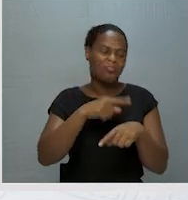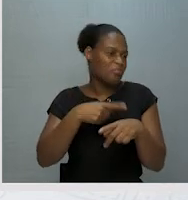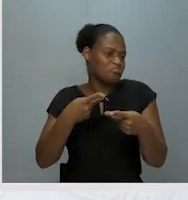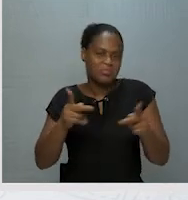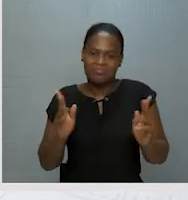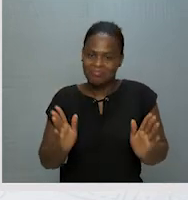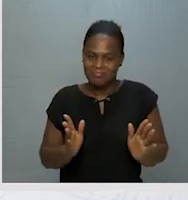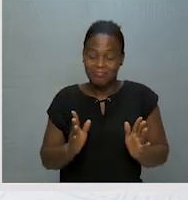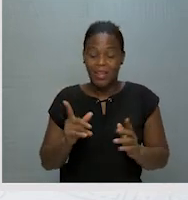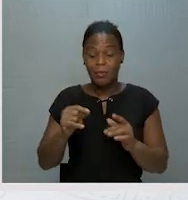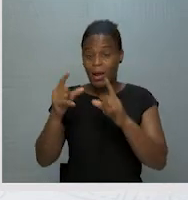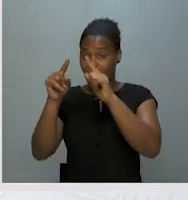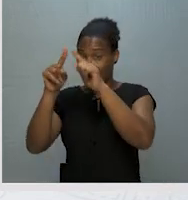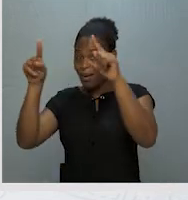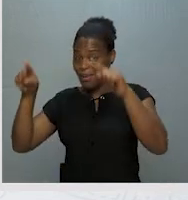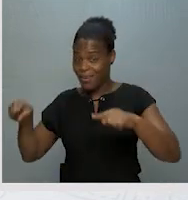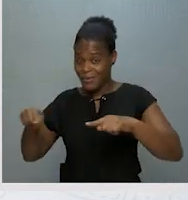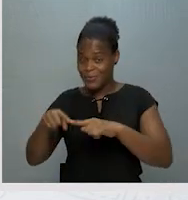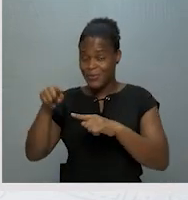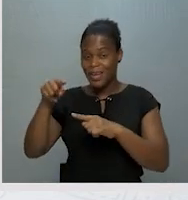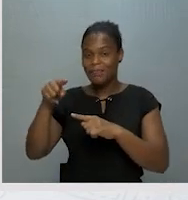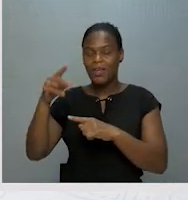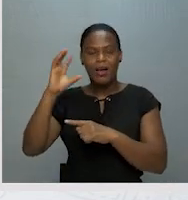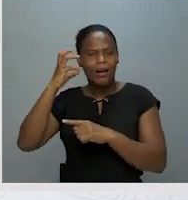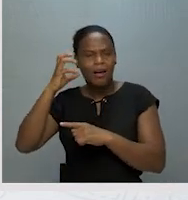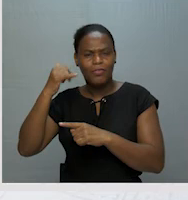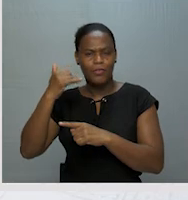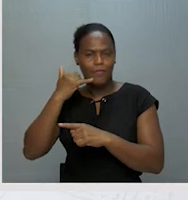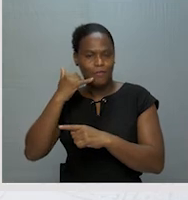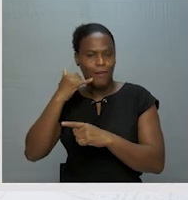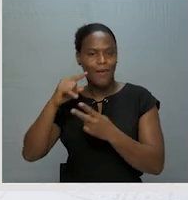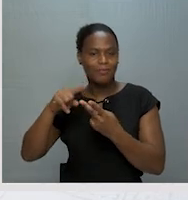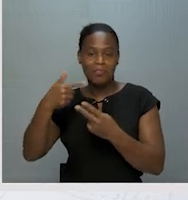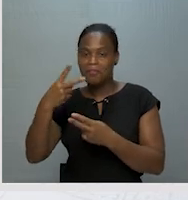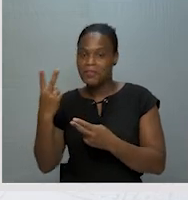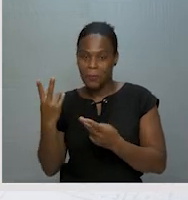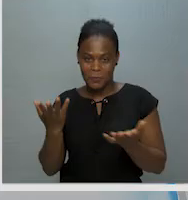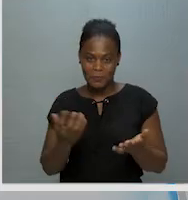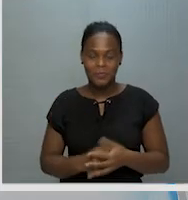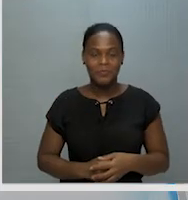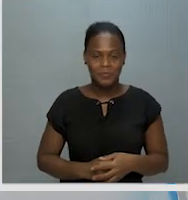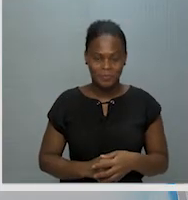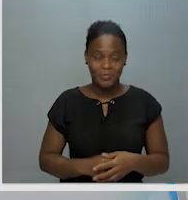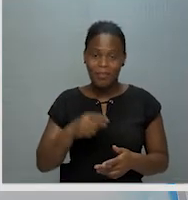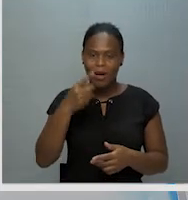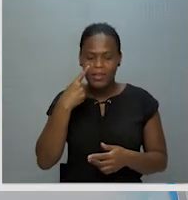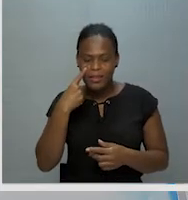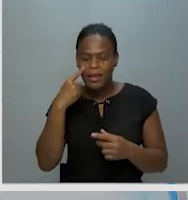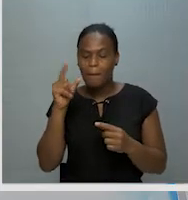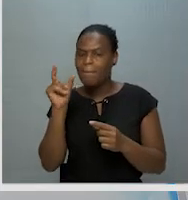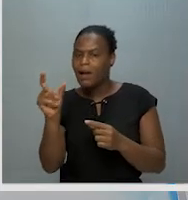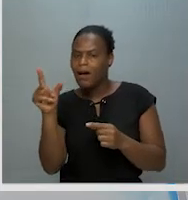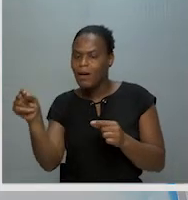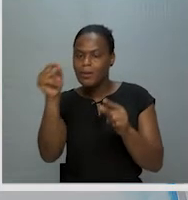tempos livres. E ao lado vocês têm rádio, telefone e televisão. Vão